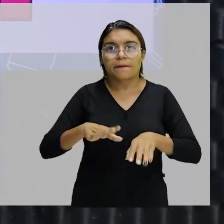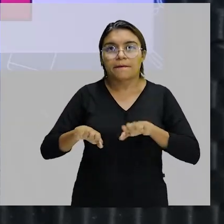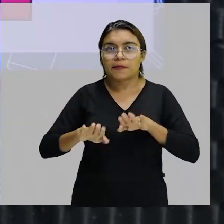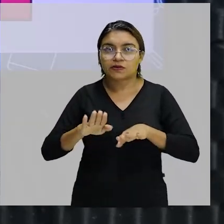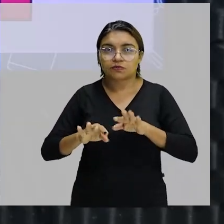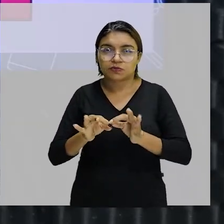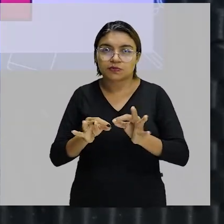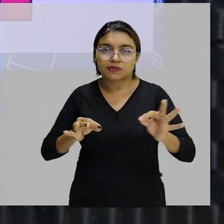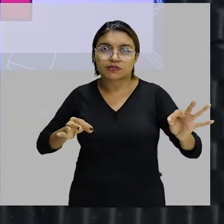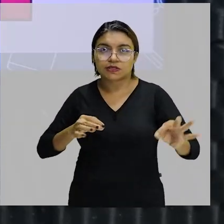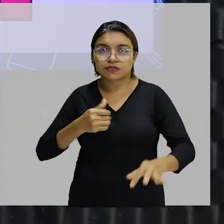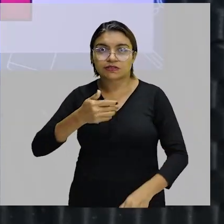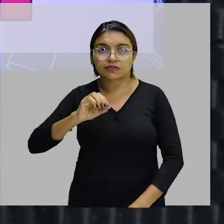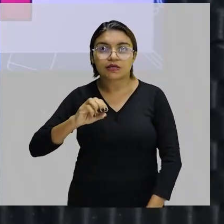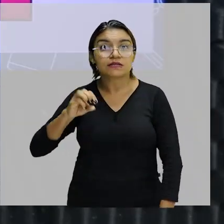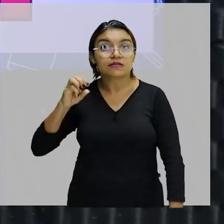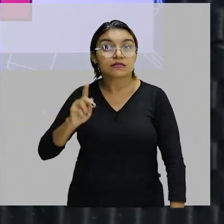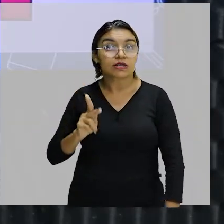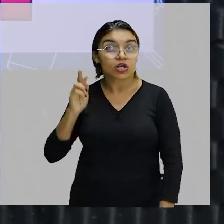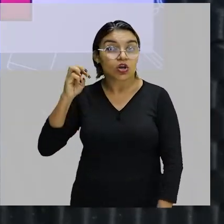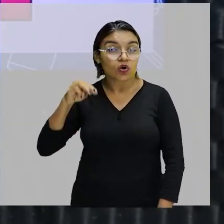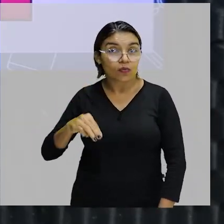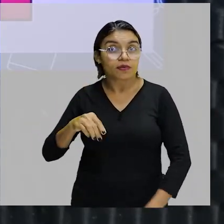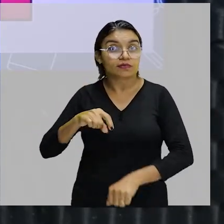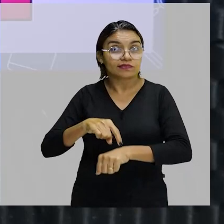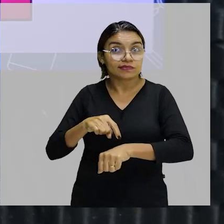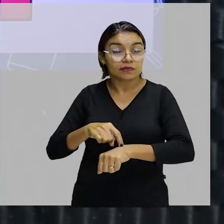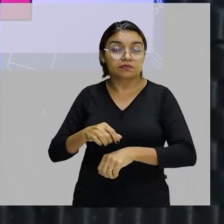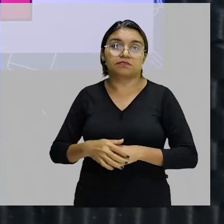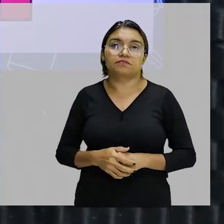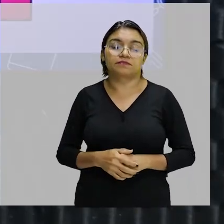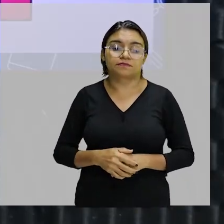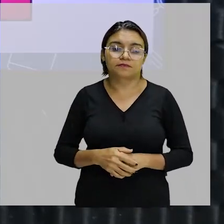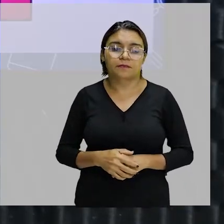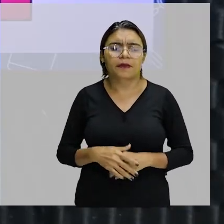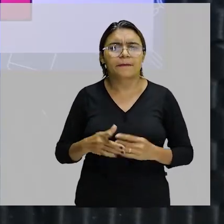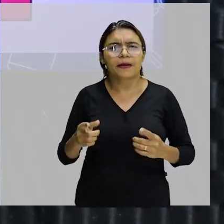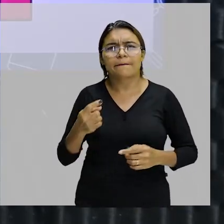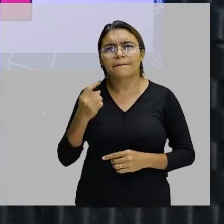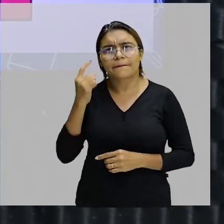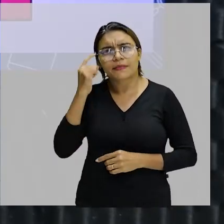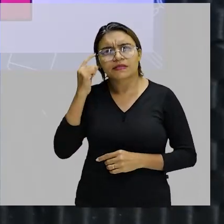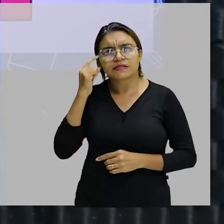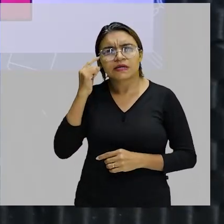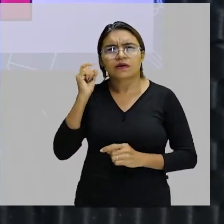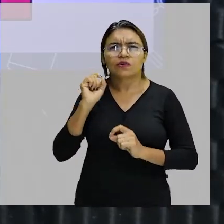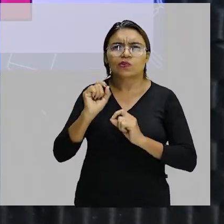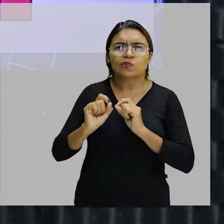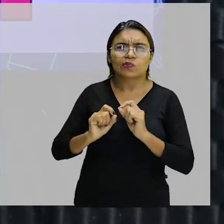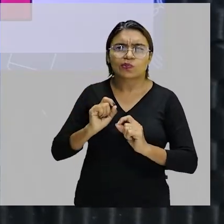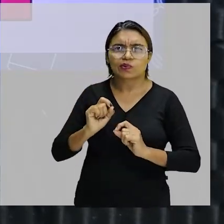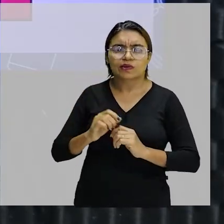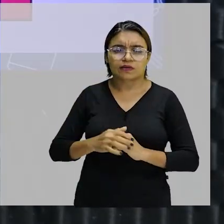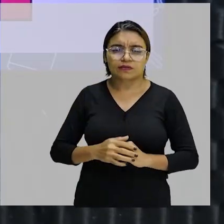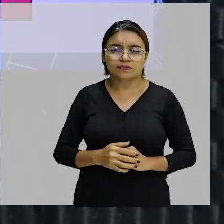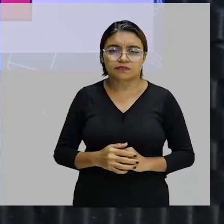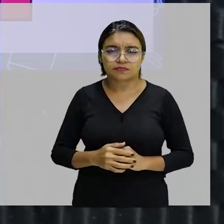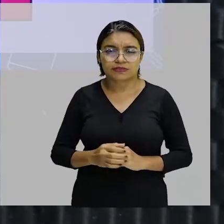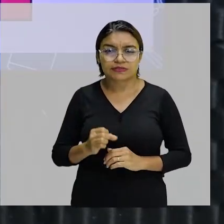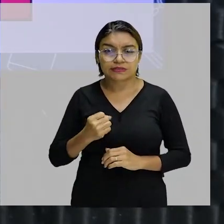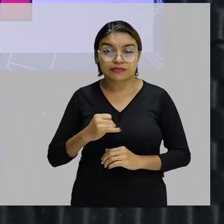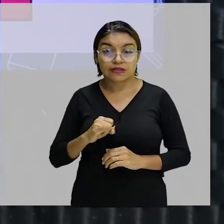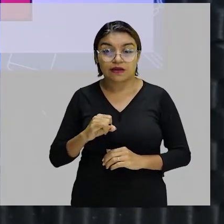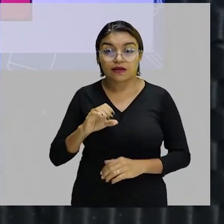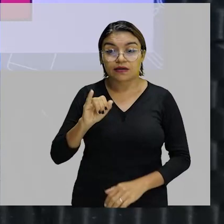km nesse tempo. Aí se nós formos pensar, professor, e quando aumenta a intensidade